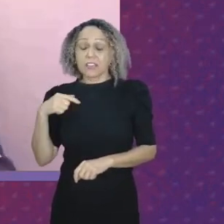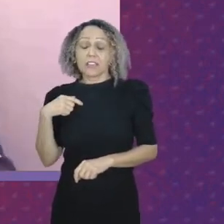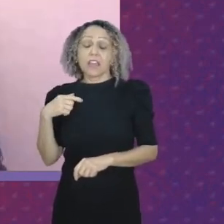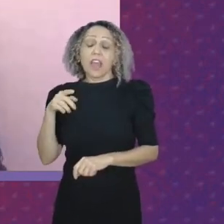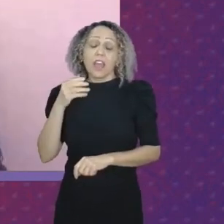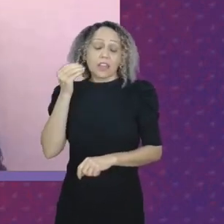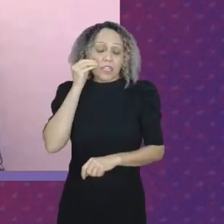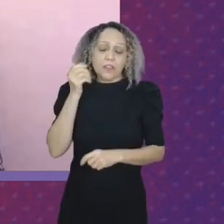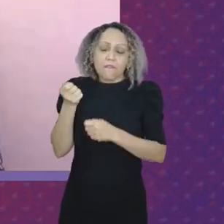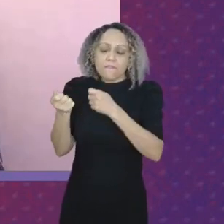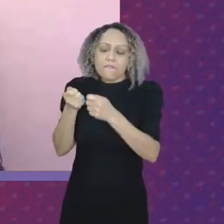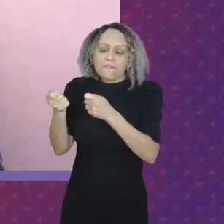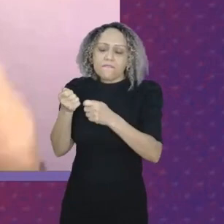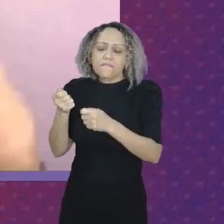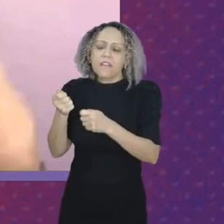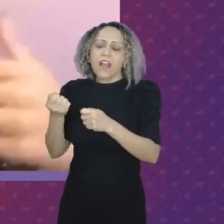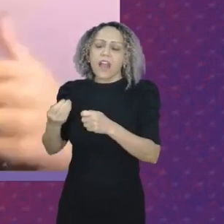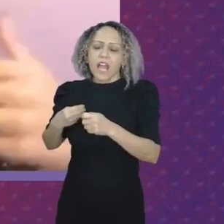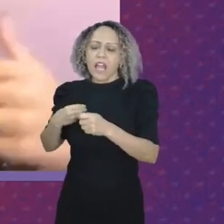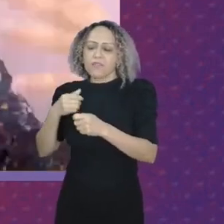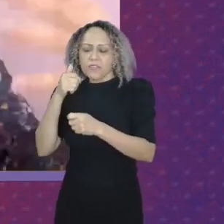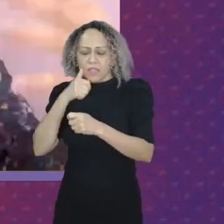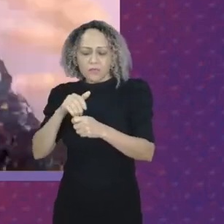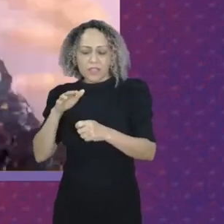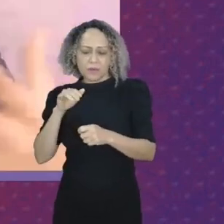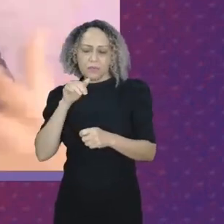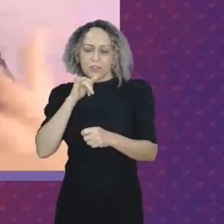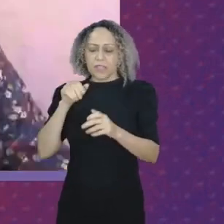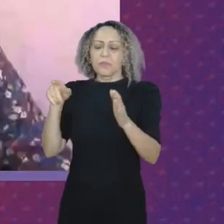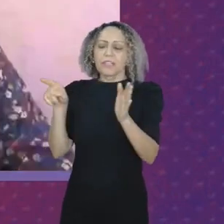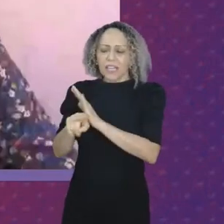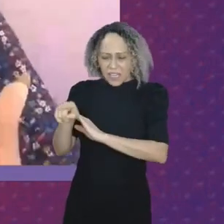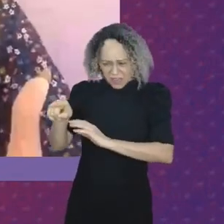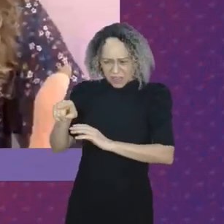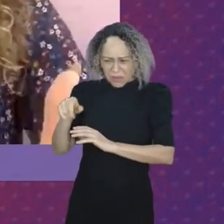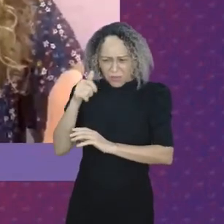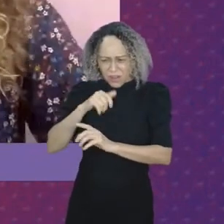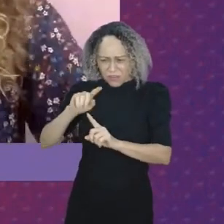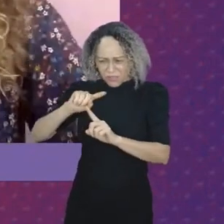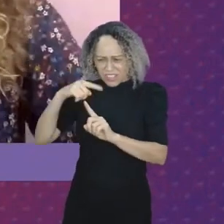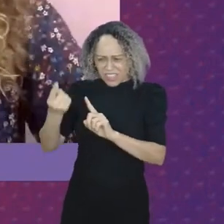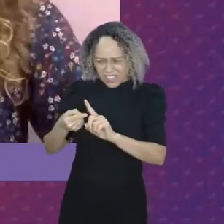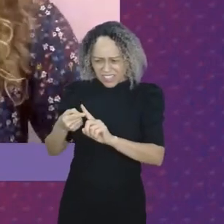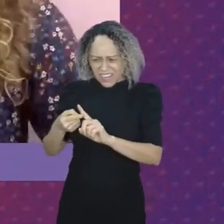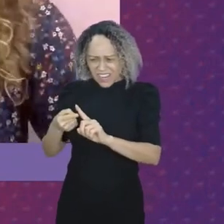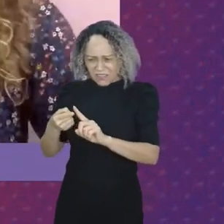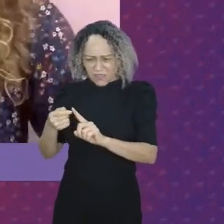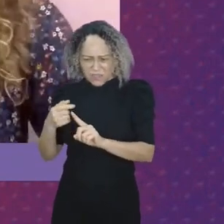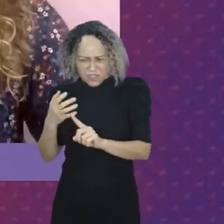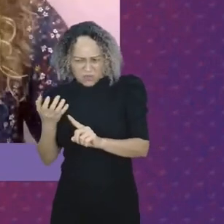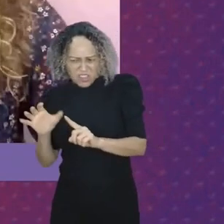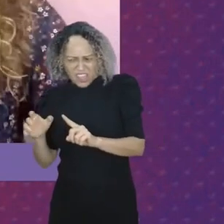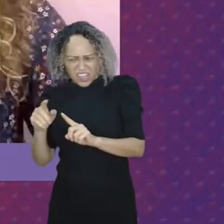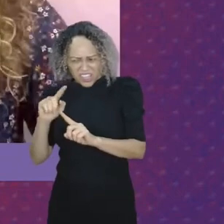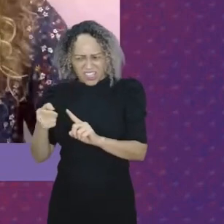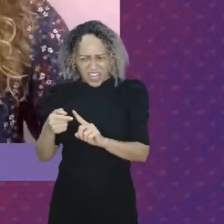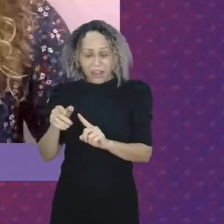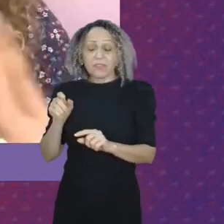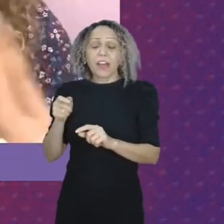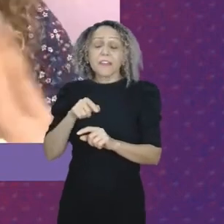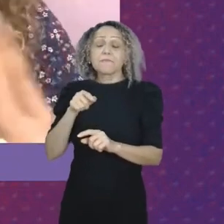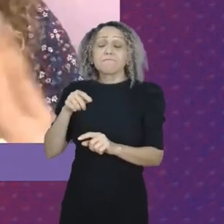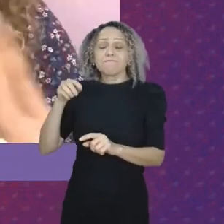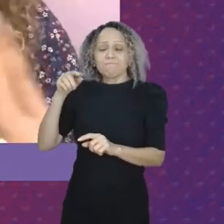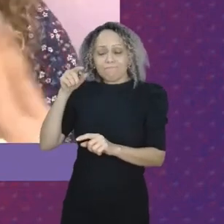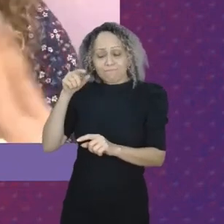ela tem certeza do que ela quer fazer isso, e todo esse processo de revitimização que a gente viu acontecendo, inclusive, nesses casos pelo Brasil.